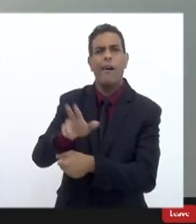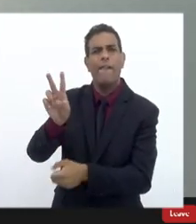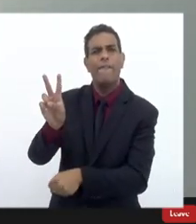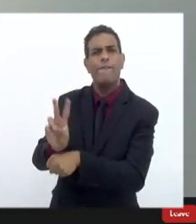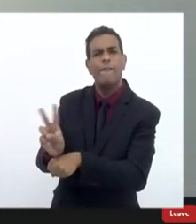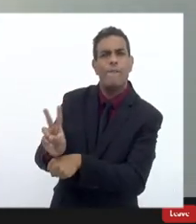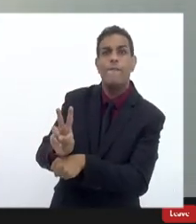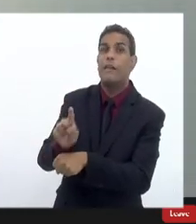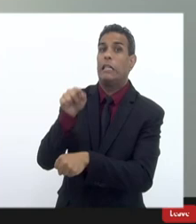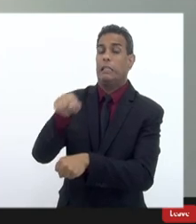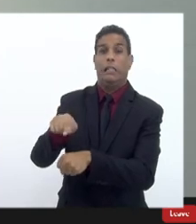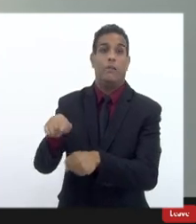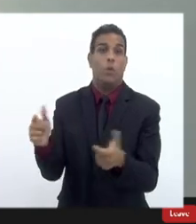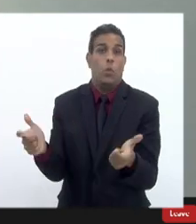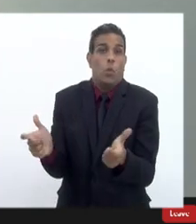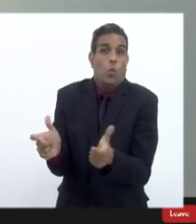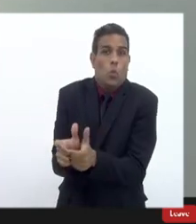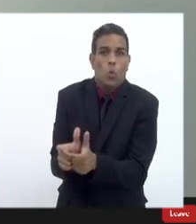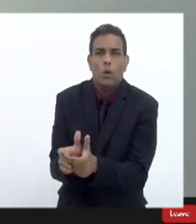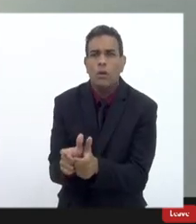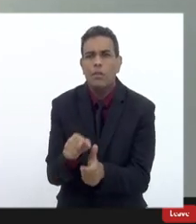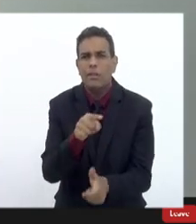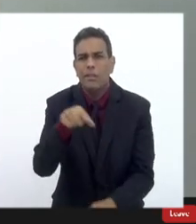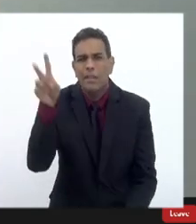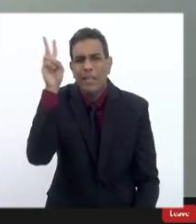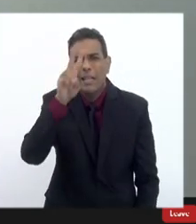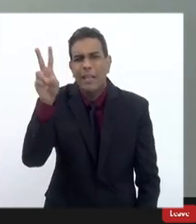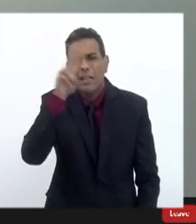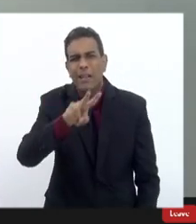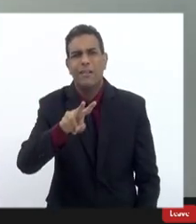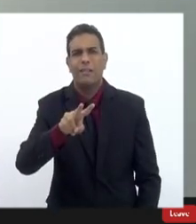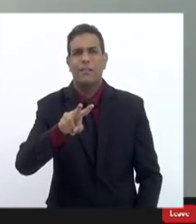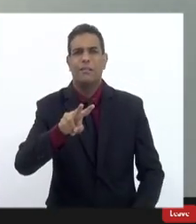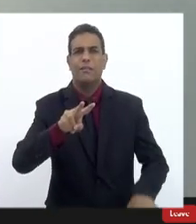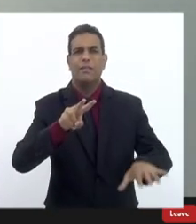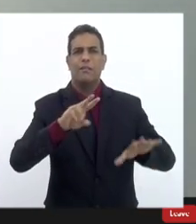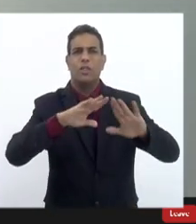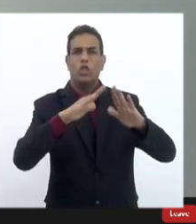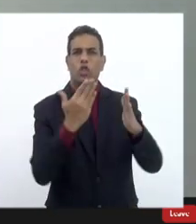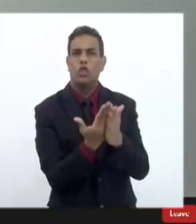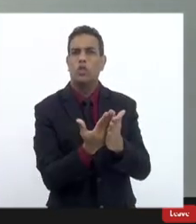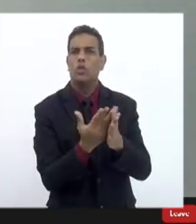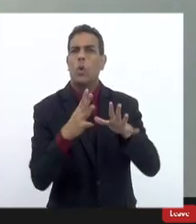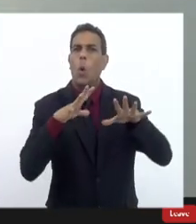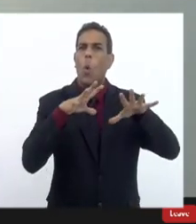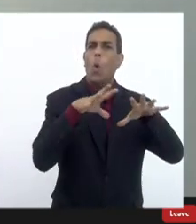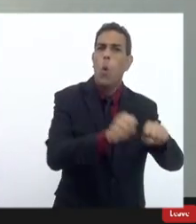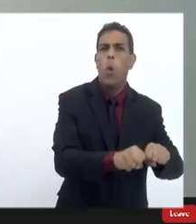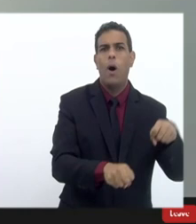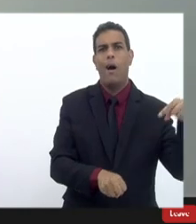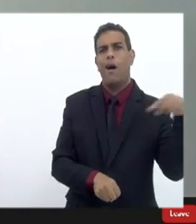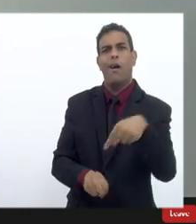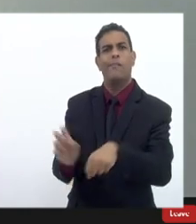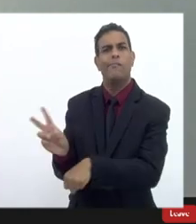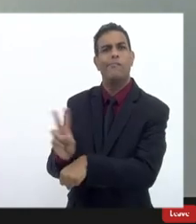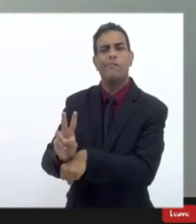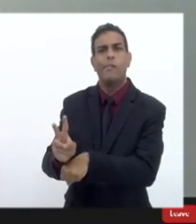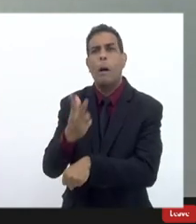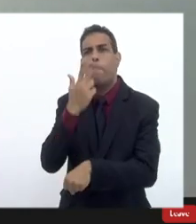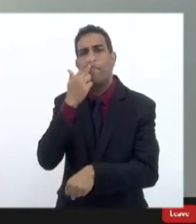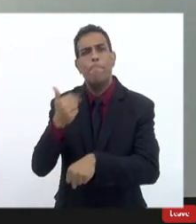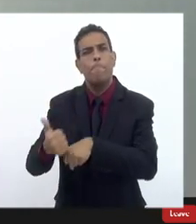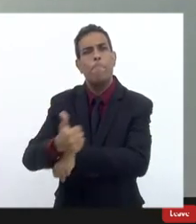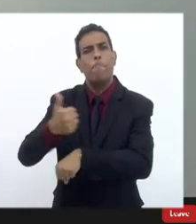das demandas dos alunos quando iniciaram aquele movimento de ocupação das escolas, a ausência dos porteiros. Agora eles, mais do que nunca,